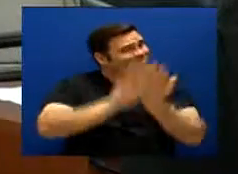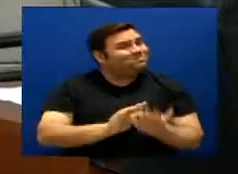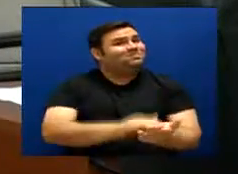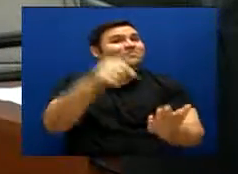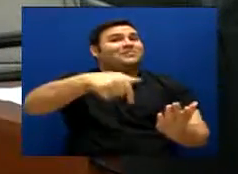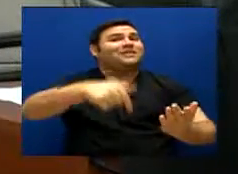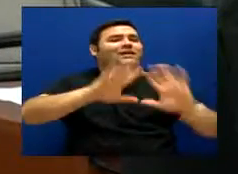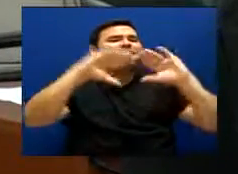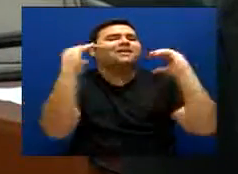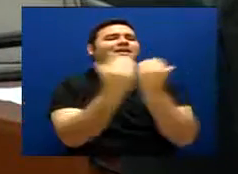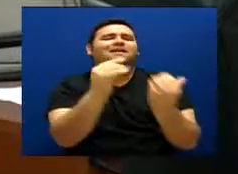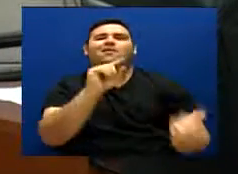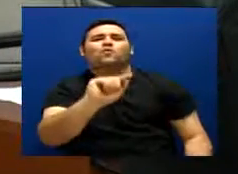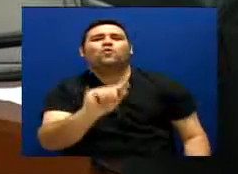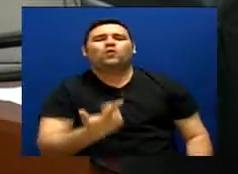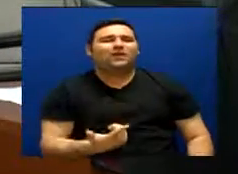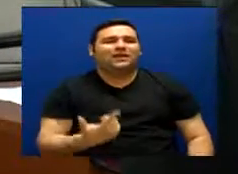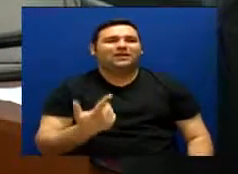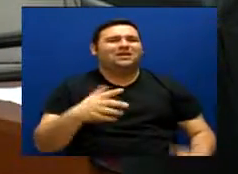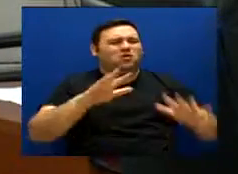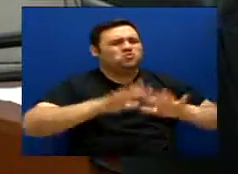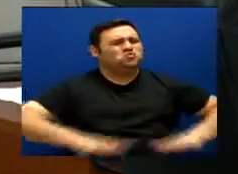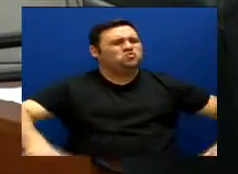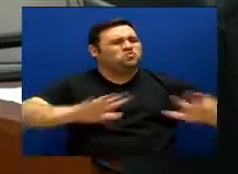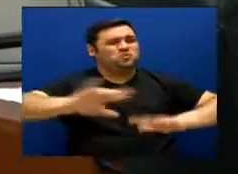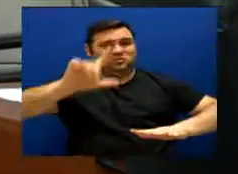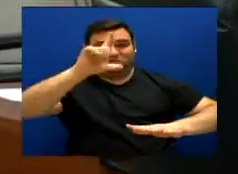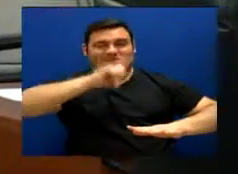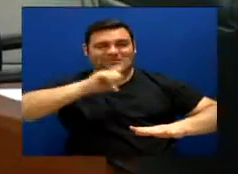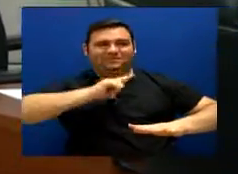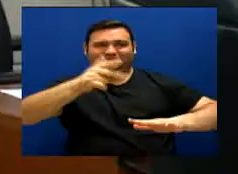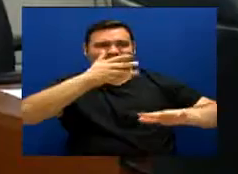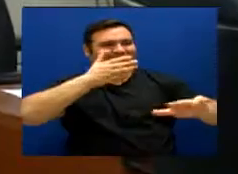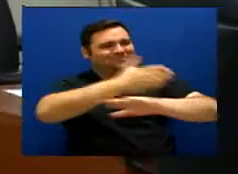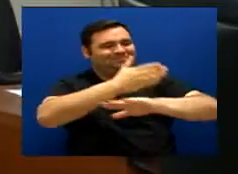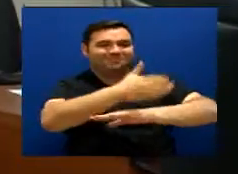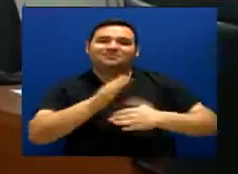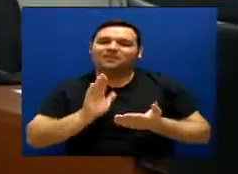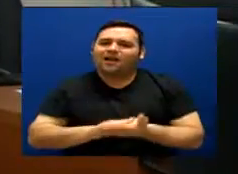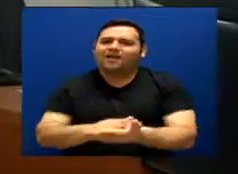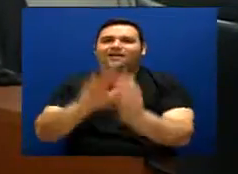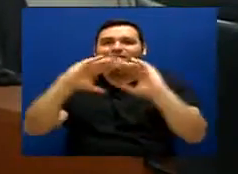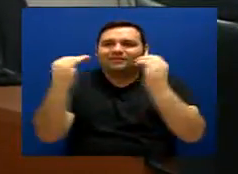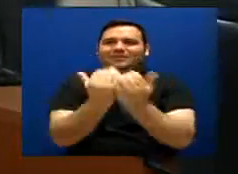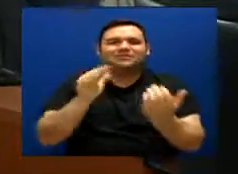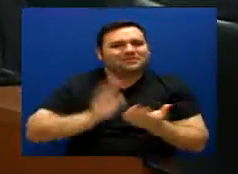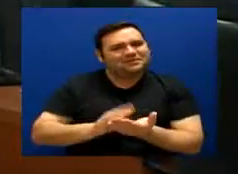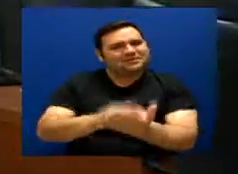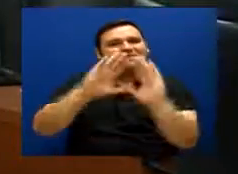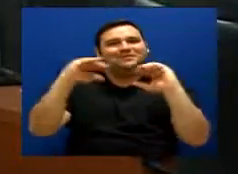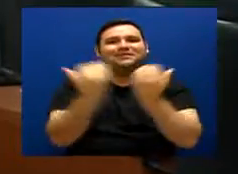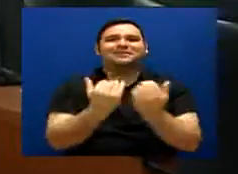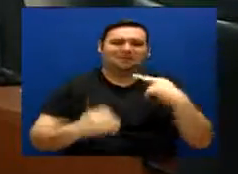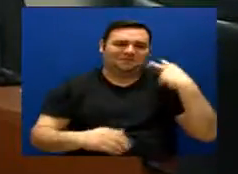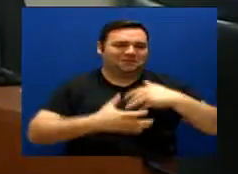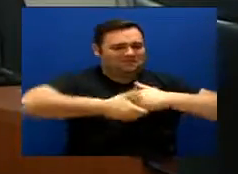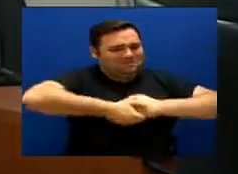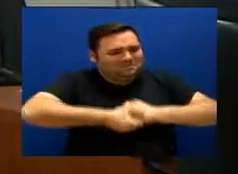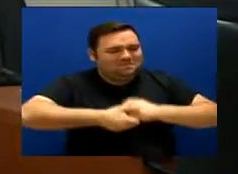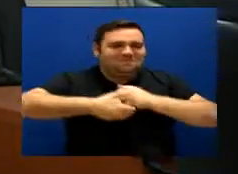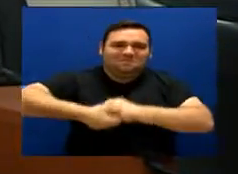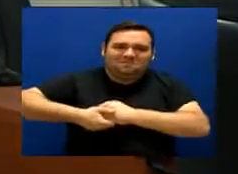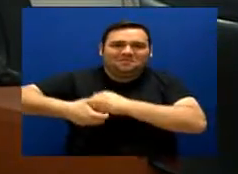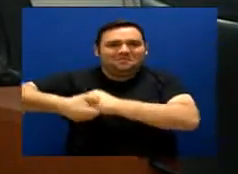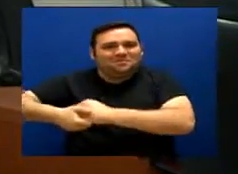essa Câmara Municipal que todos os torcedores passavam, parabenizavam a Câmara Municipal. Não, não sei se foi